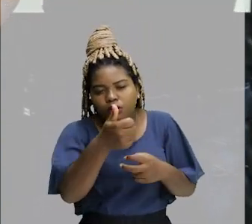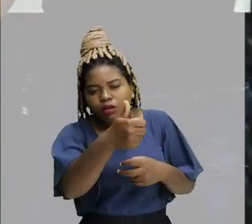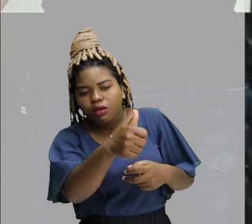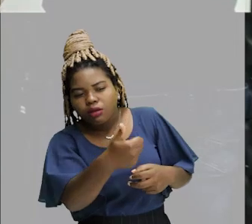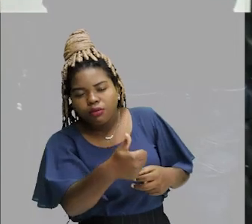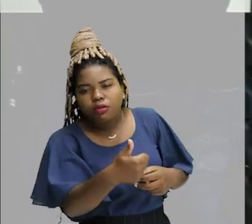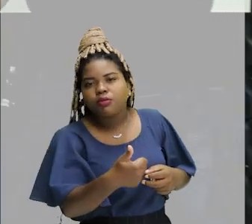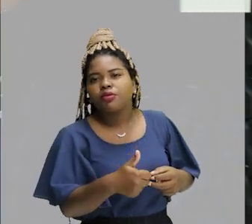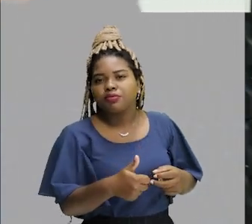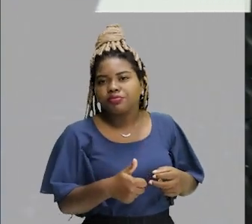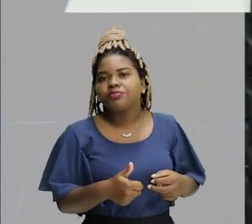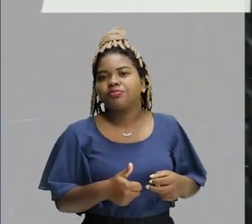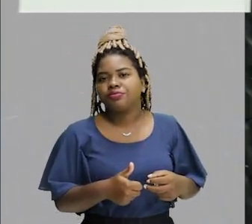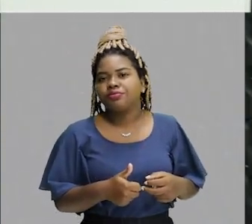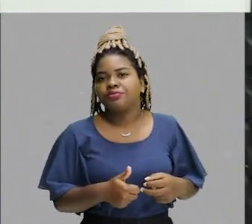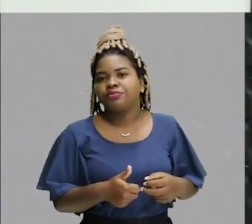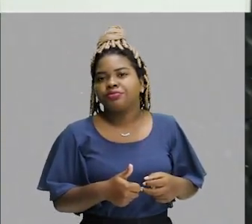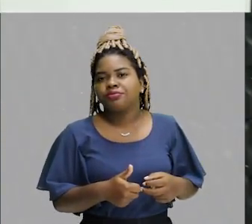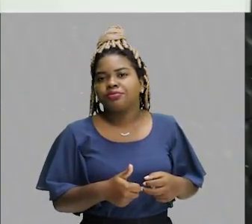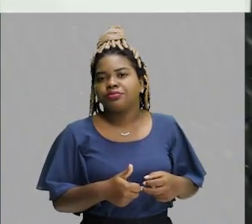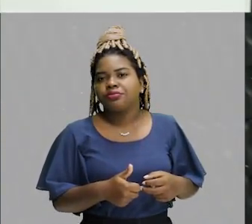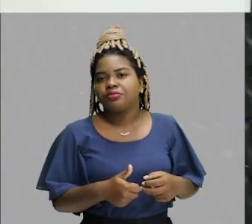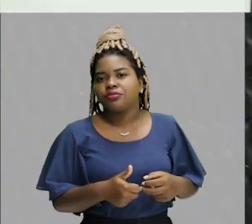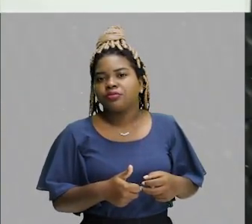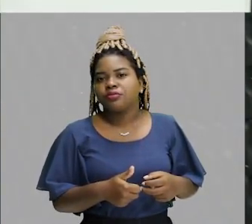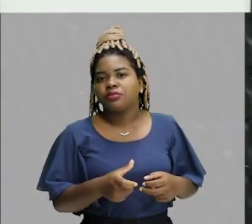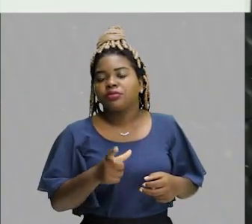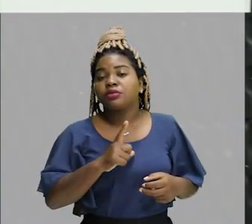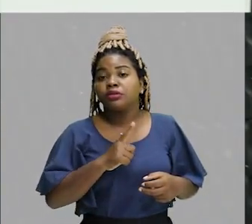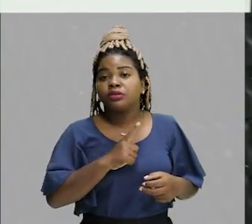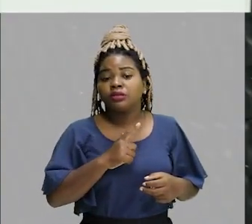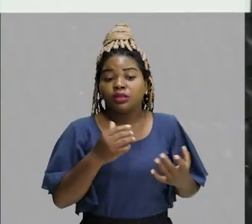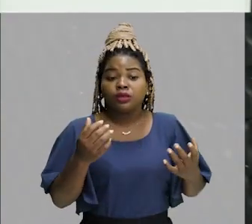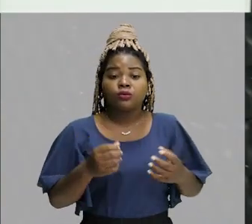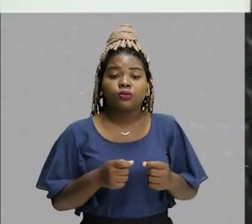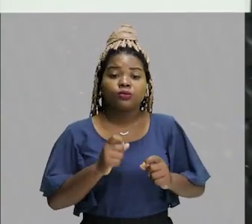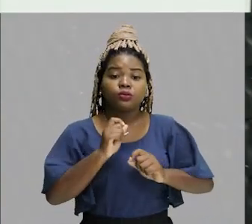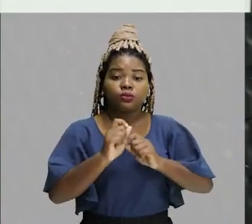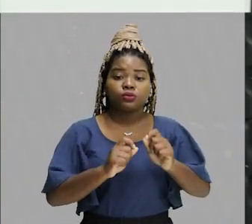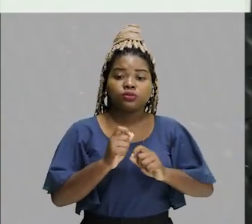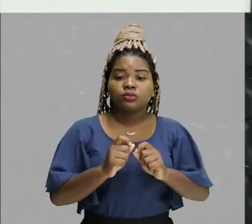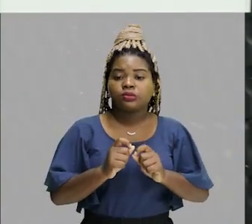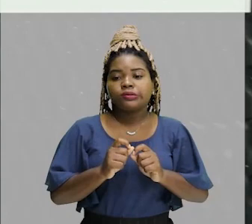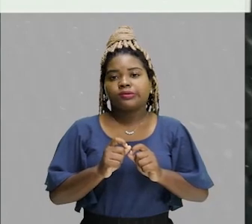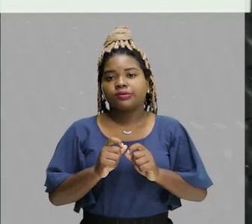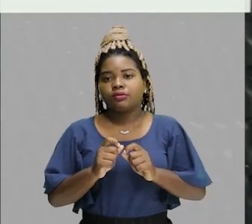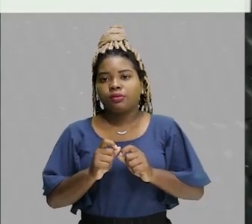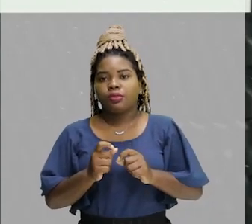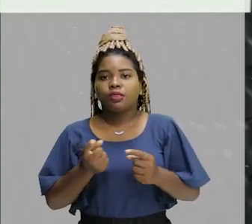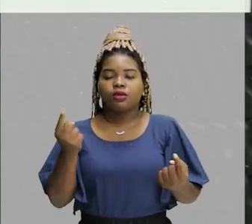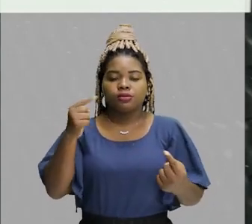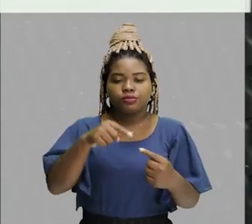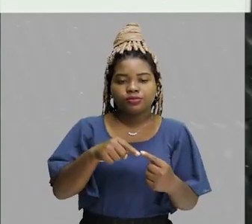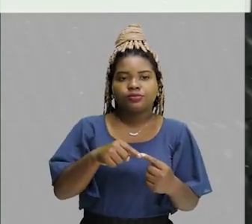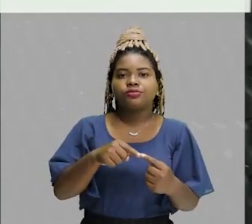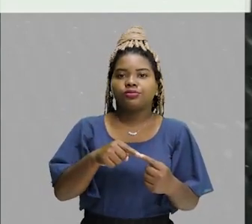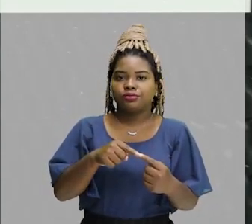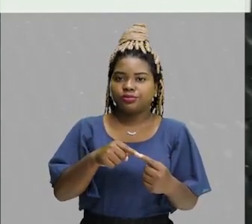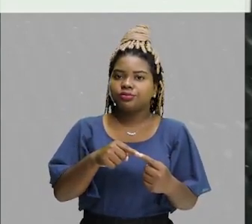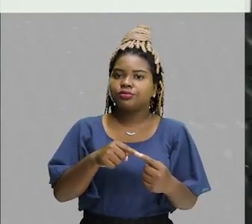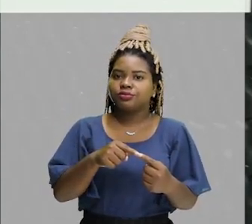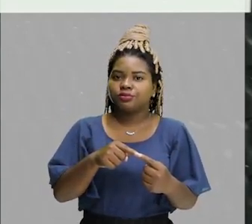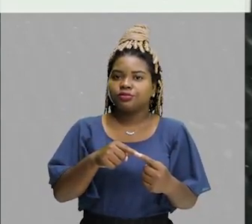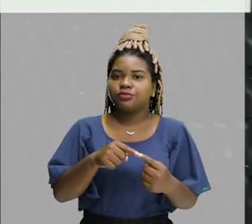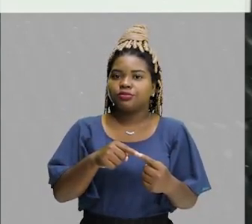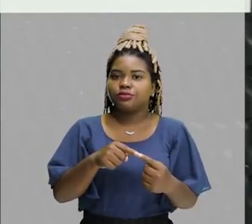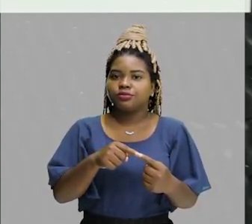ok? Olha aqui, ó. A indução, ela traz um propósito, ela traz uma necessidade de uma observação muito criteriosa, porque é a partir da observação